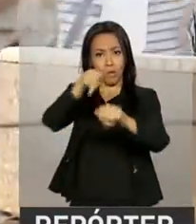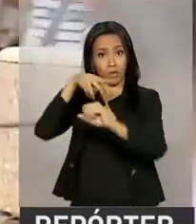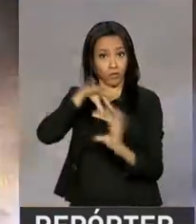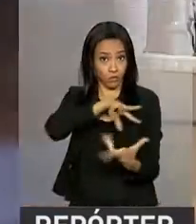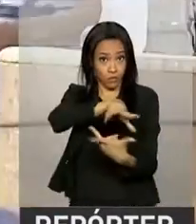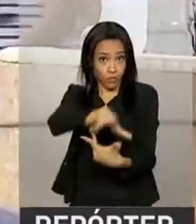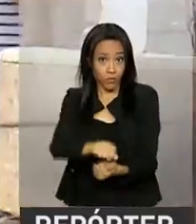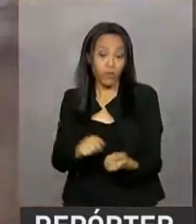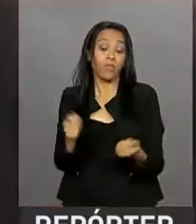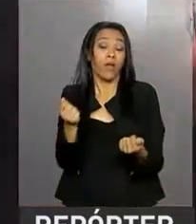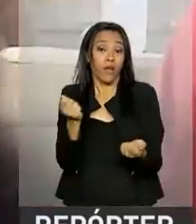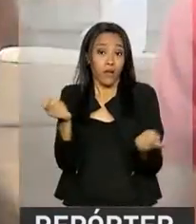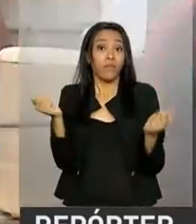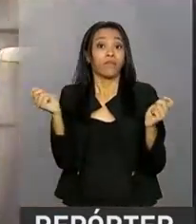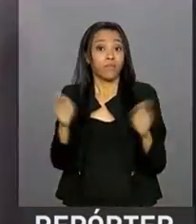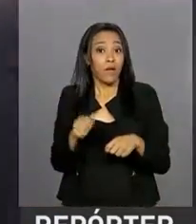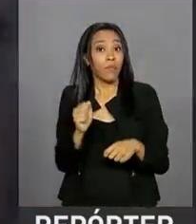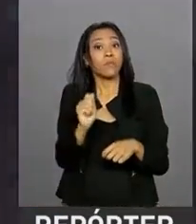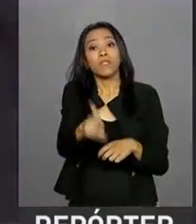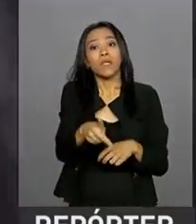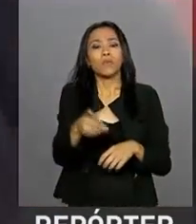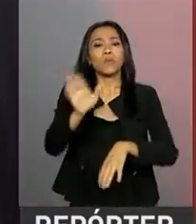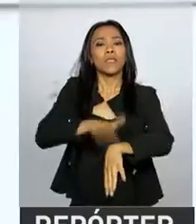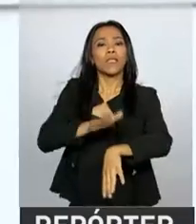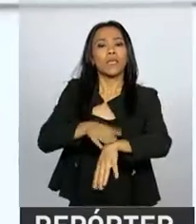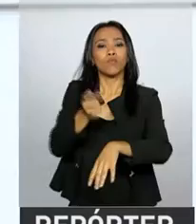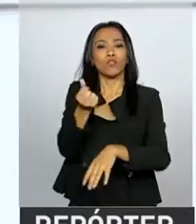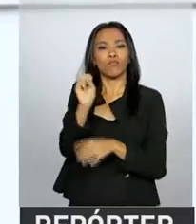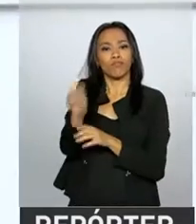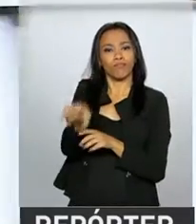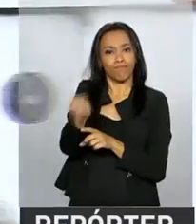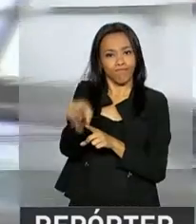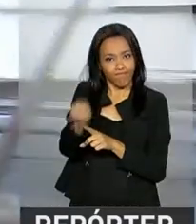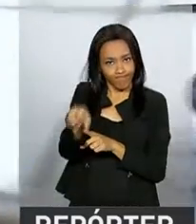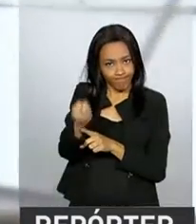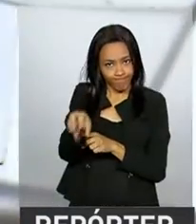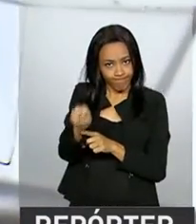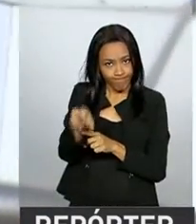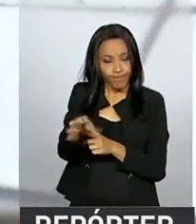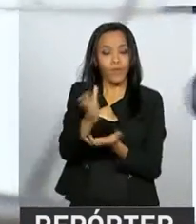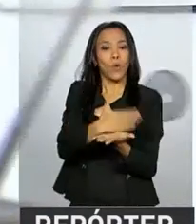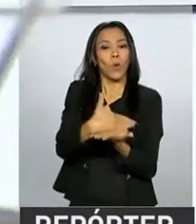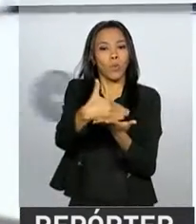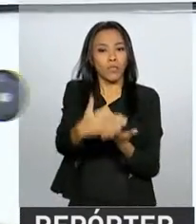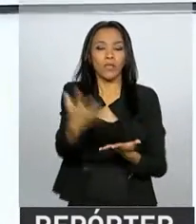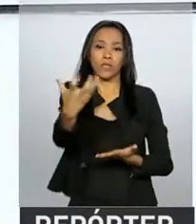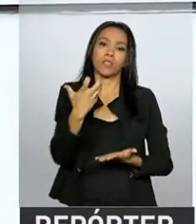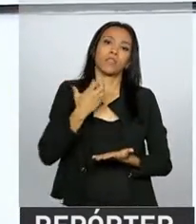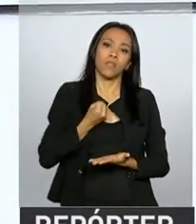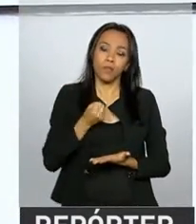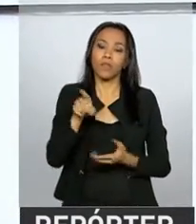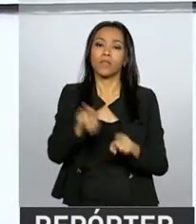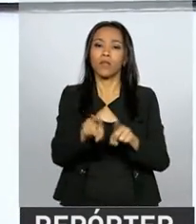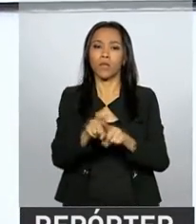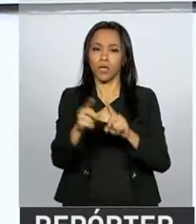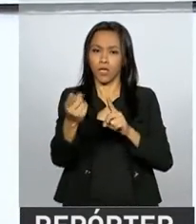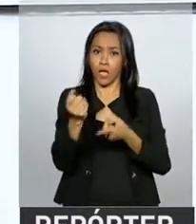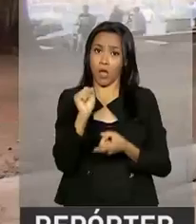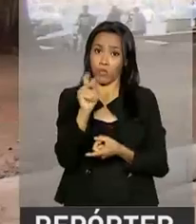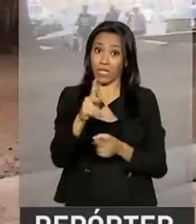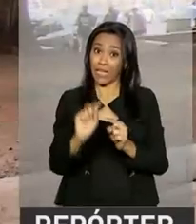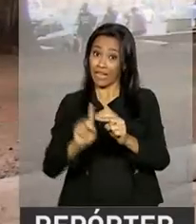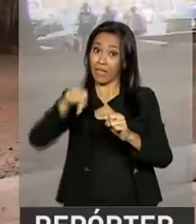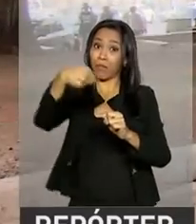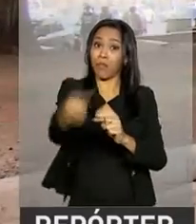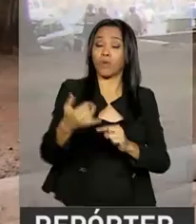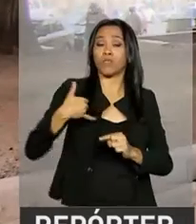que é possível se aposentar por tempo de contribuição. Além da possibilidade de começar a receber os benefícios da aposentadoria depois